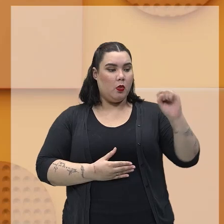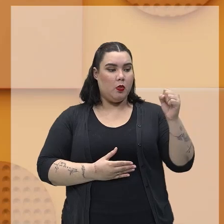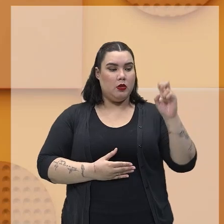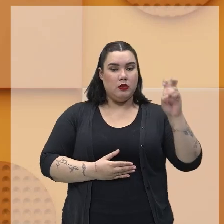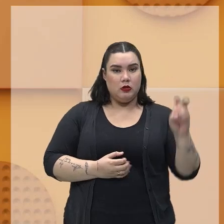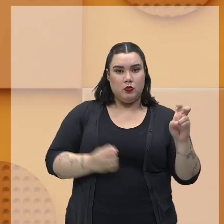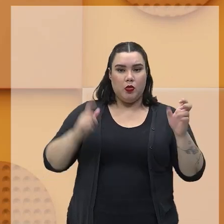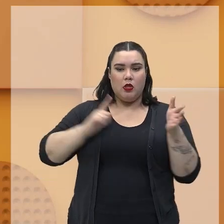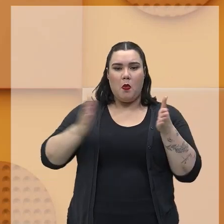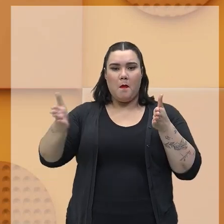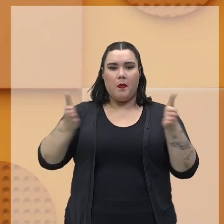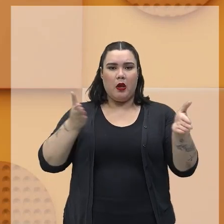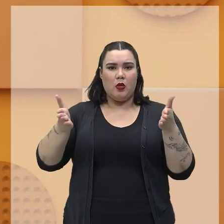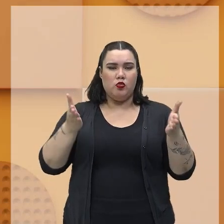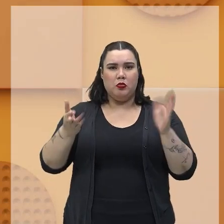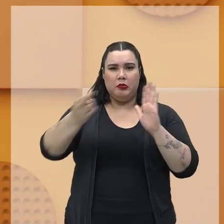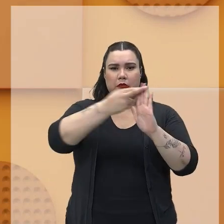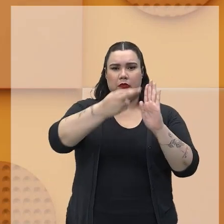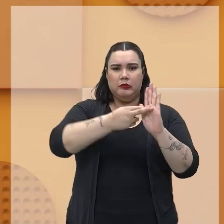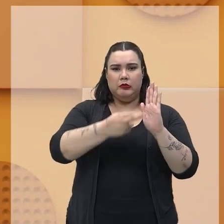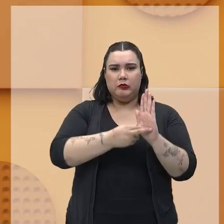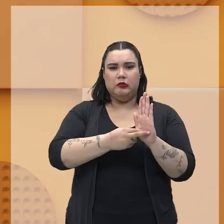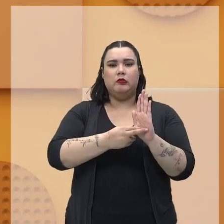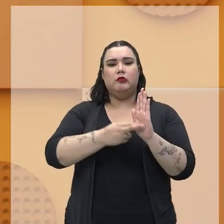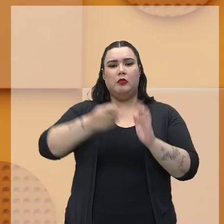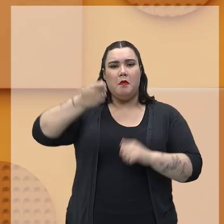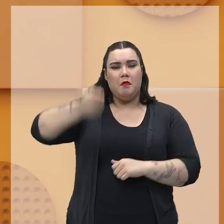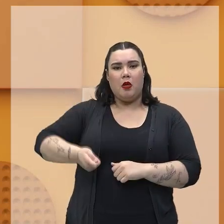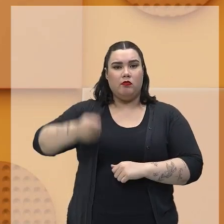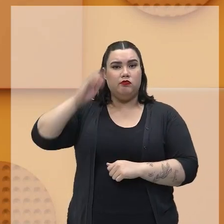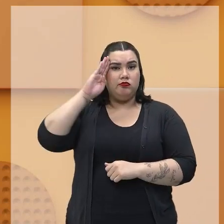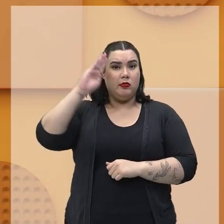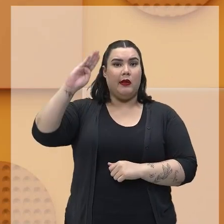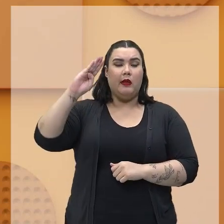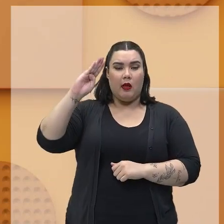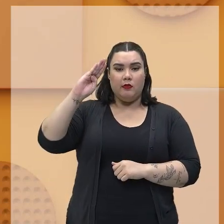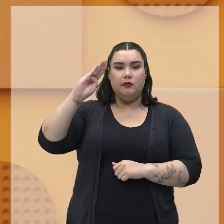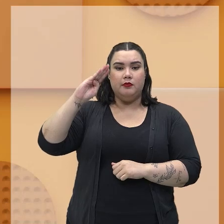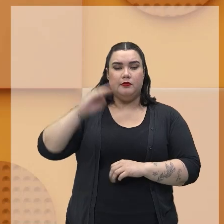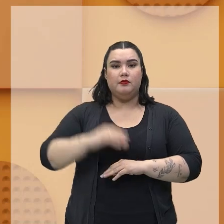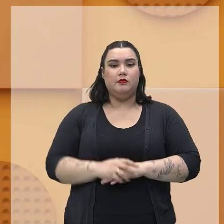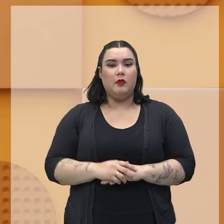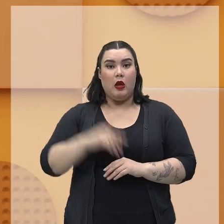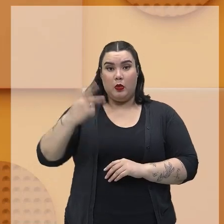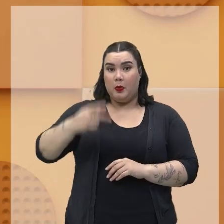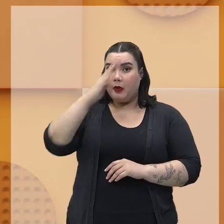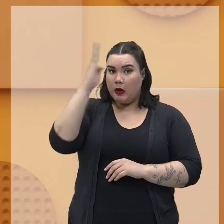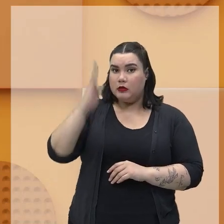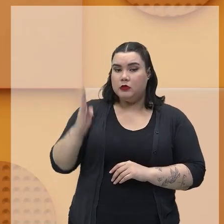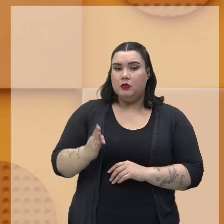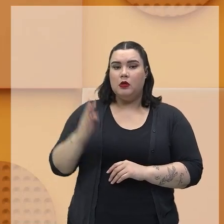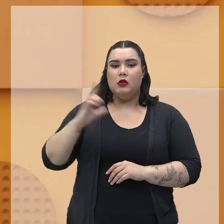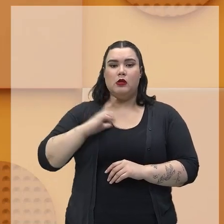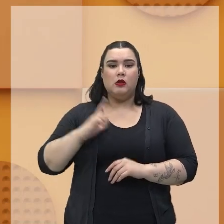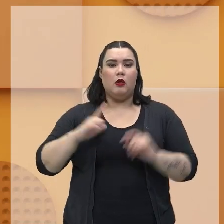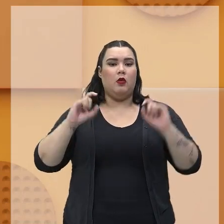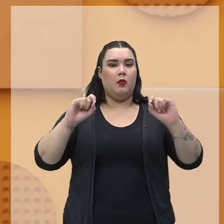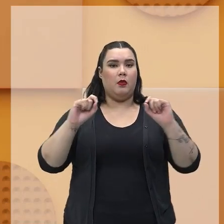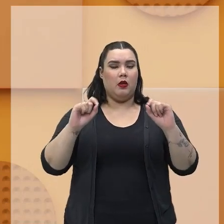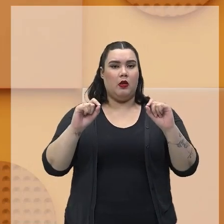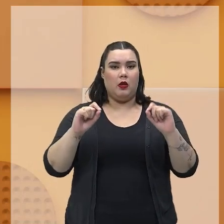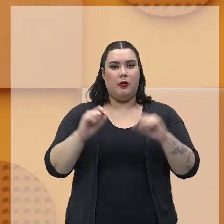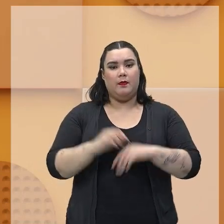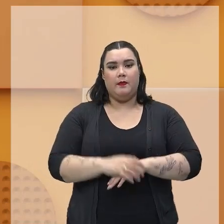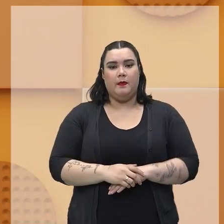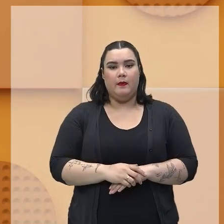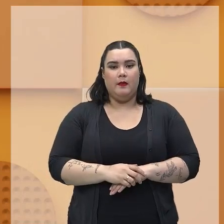1985 por um regime conhecido como regime civil-militar, onde estipulou-se aqui no Brasil, por assim